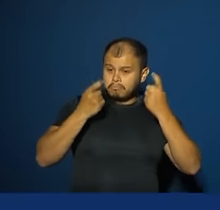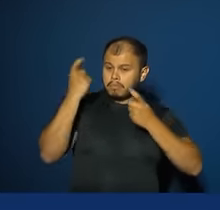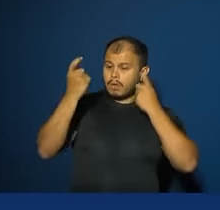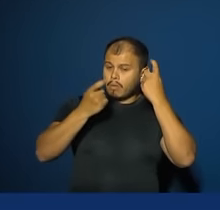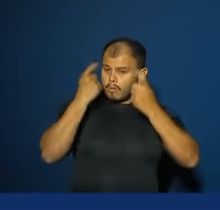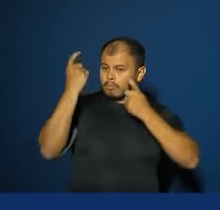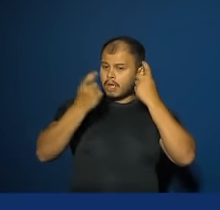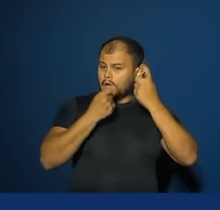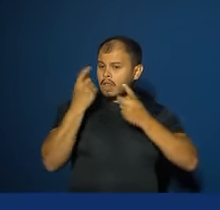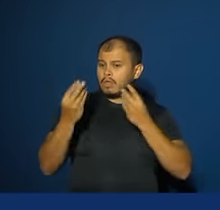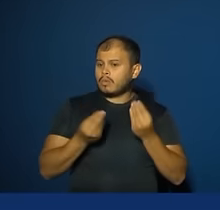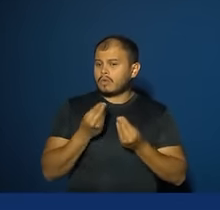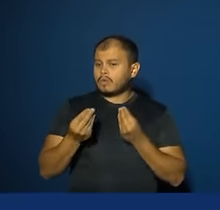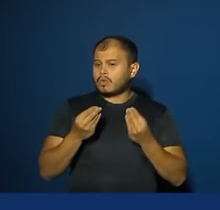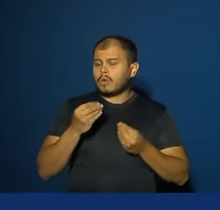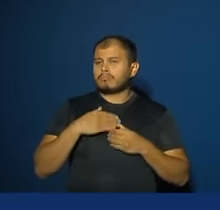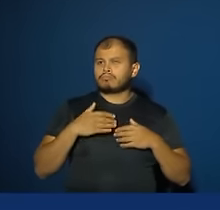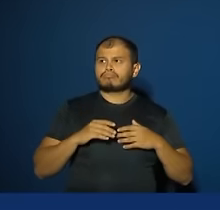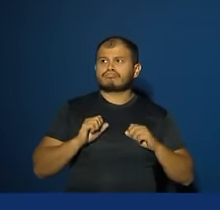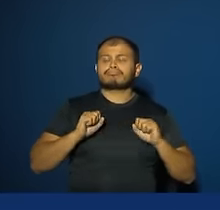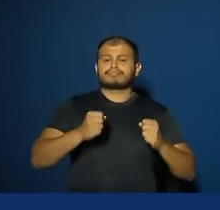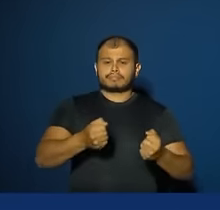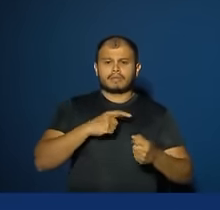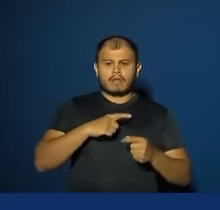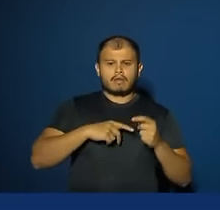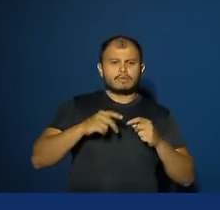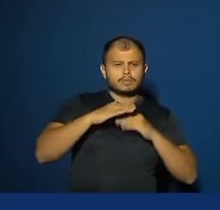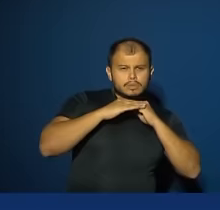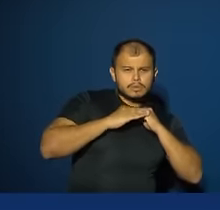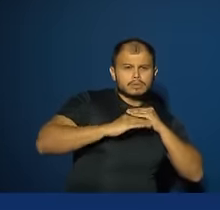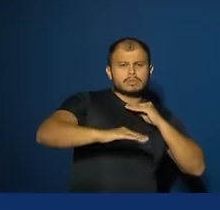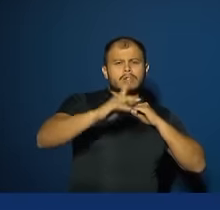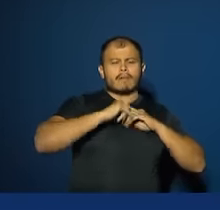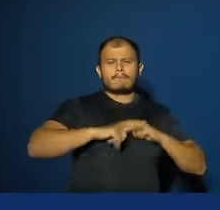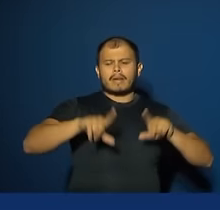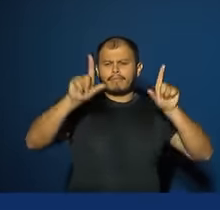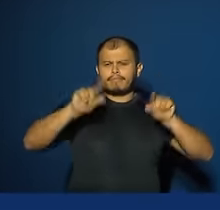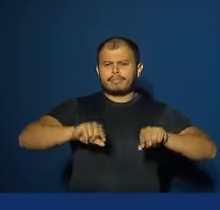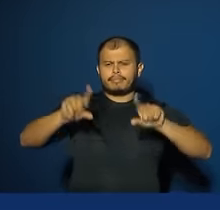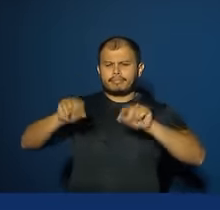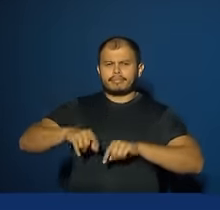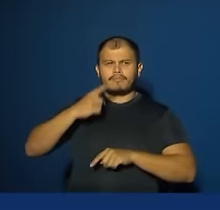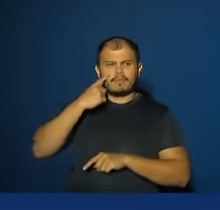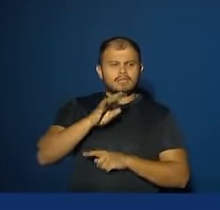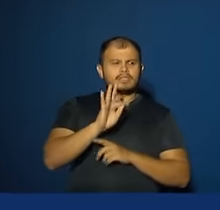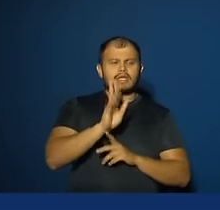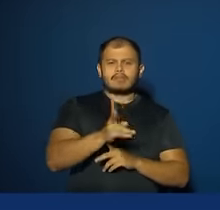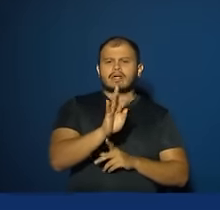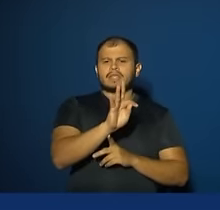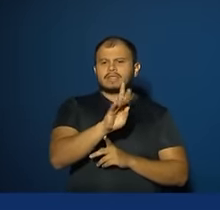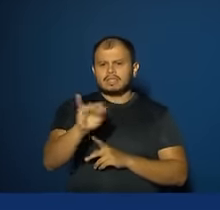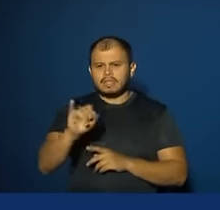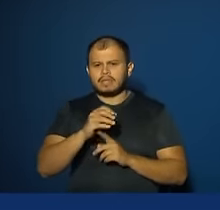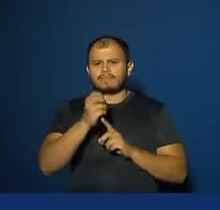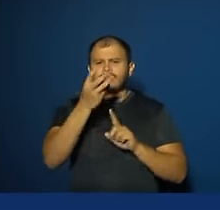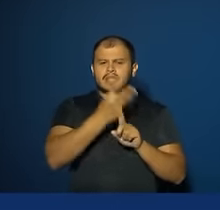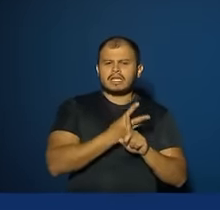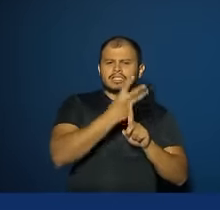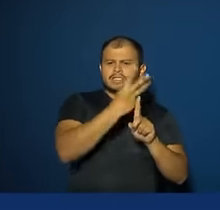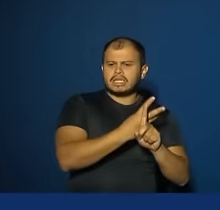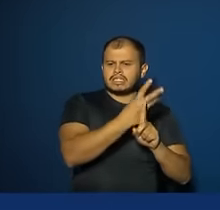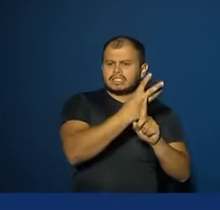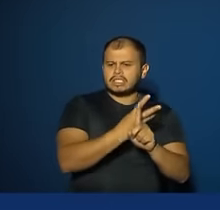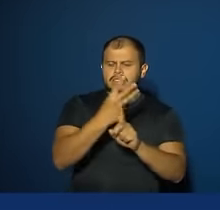negócio, olhando as empresas com um horizonte muito mais curto, olhando tri-a-tri, na guerrilha, para sobreviver,